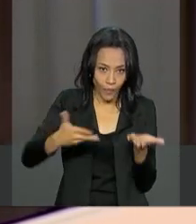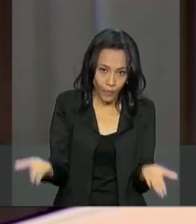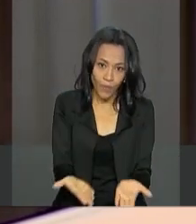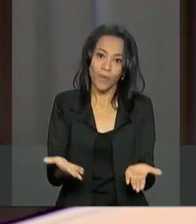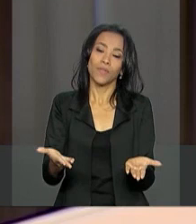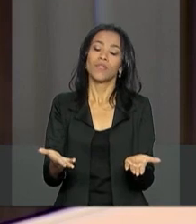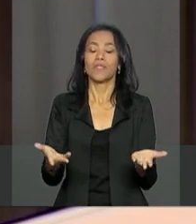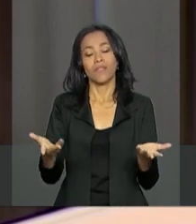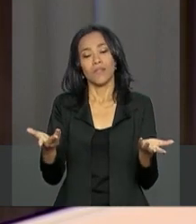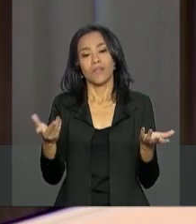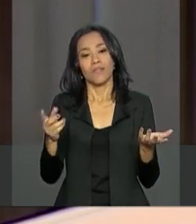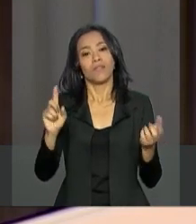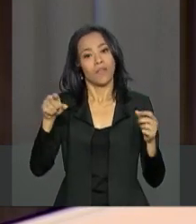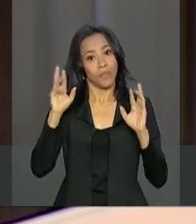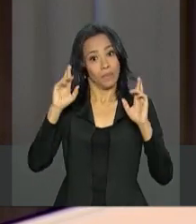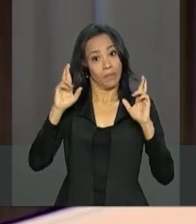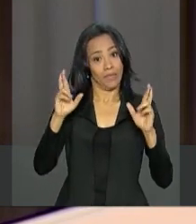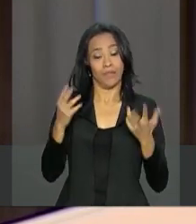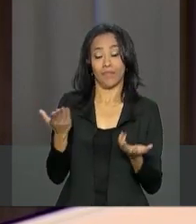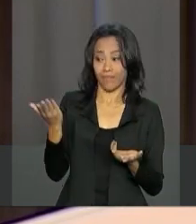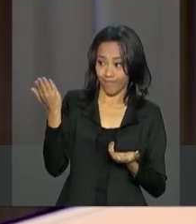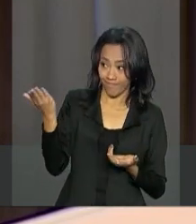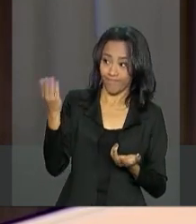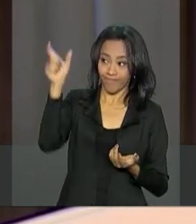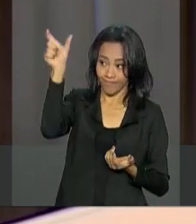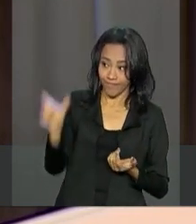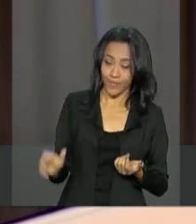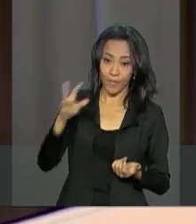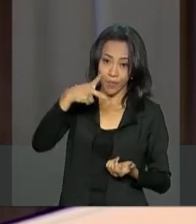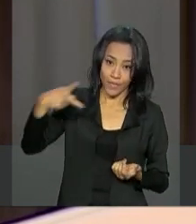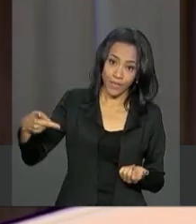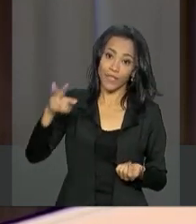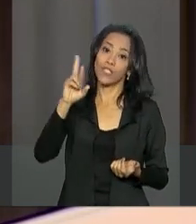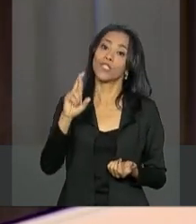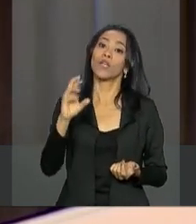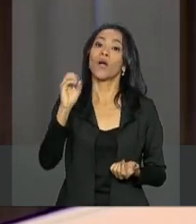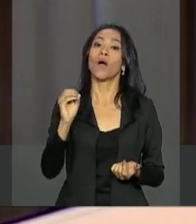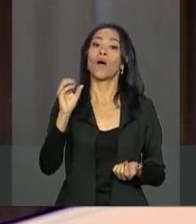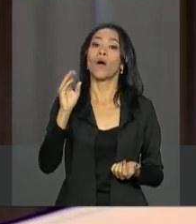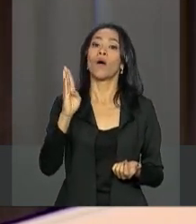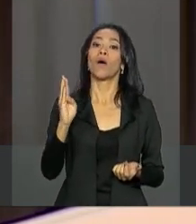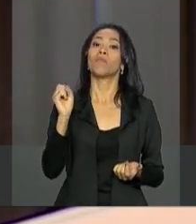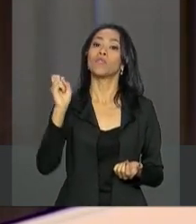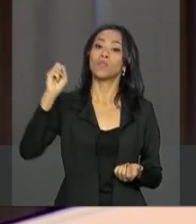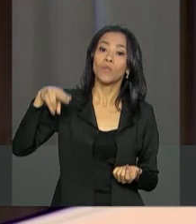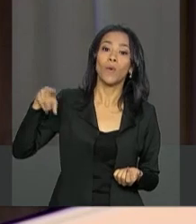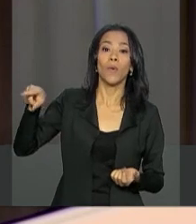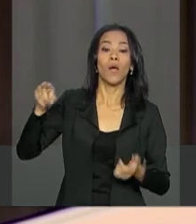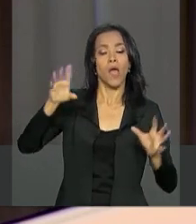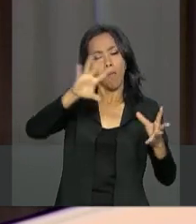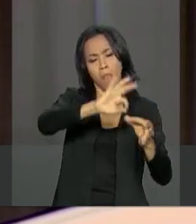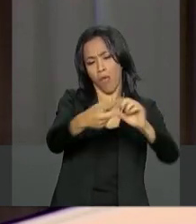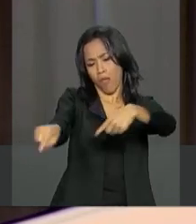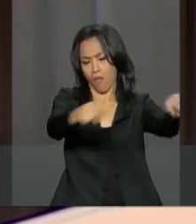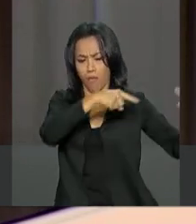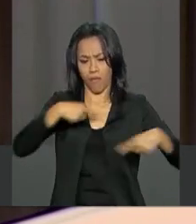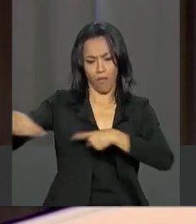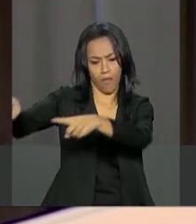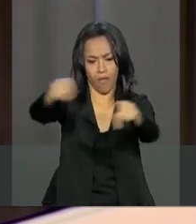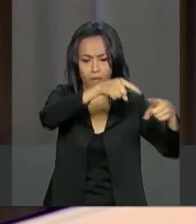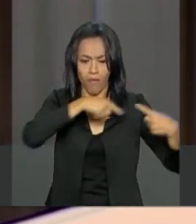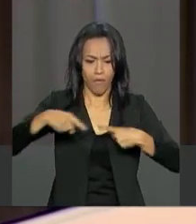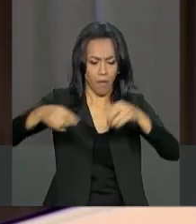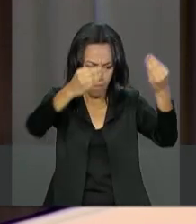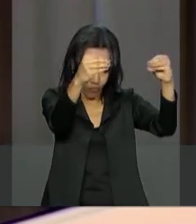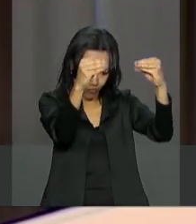espero receber depois do Robson, do presidente Robson, as conclusões que os senhores tiverem neste encontro. Naturalmente